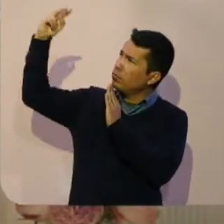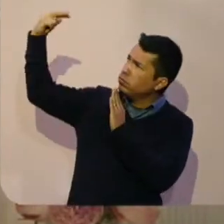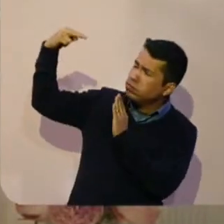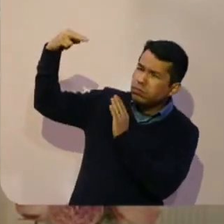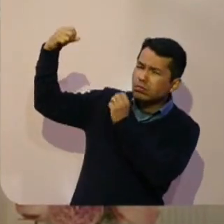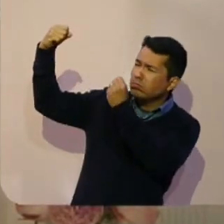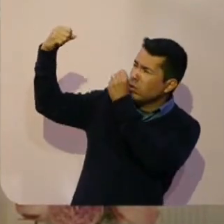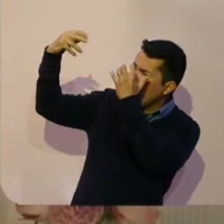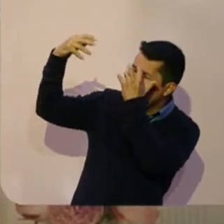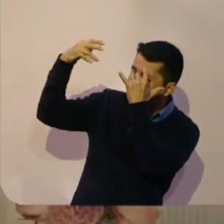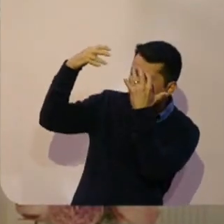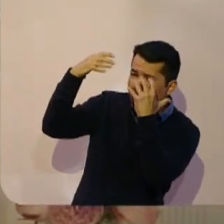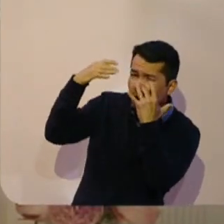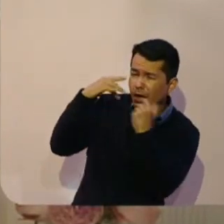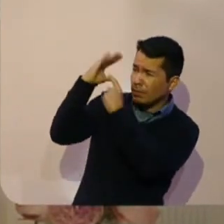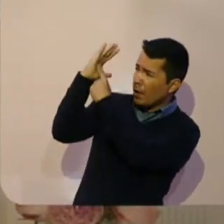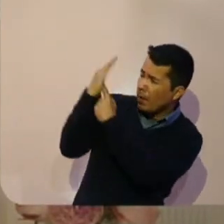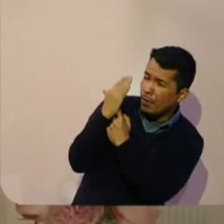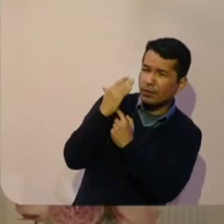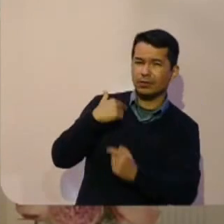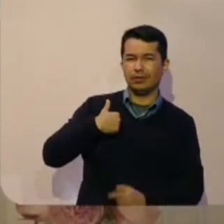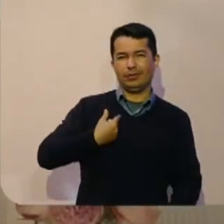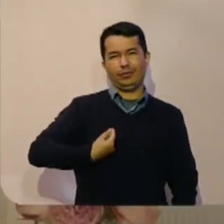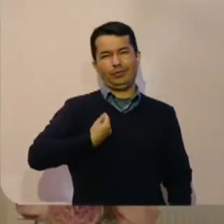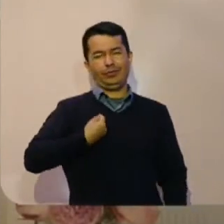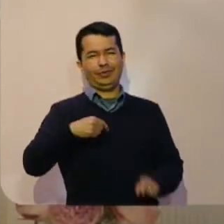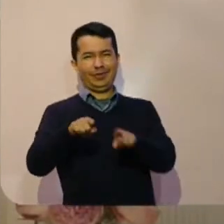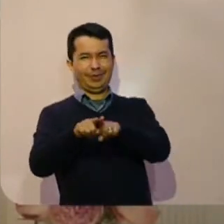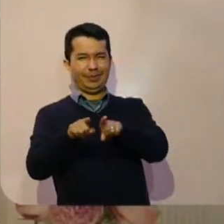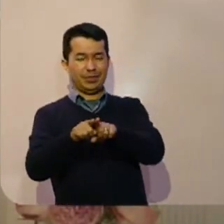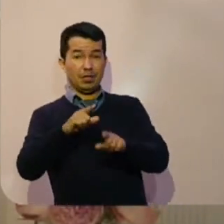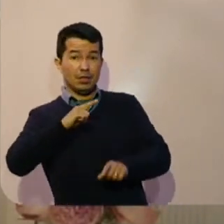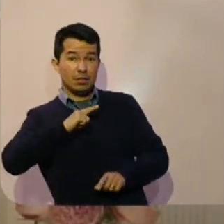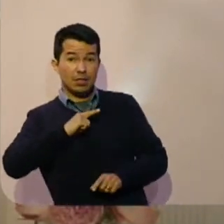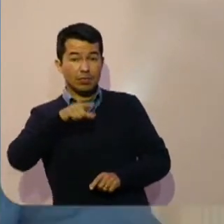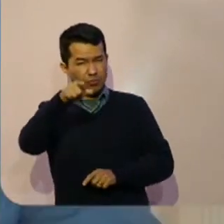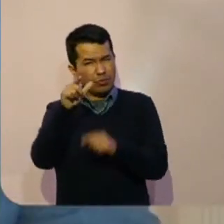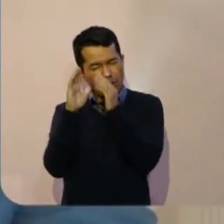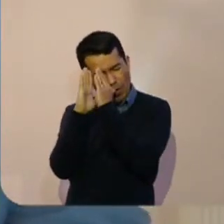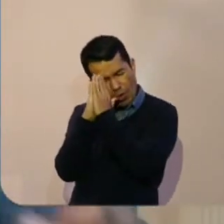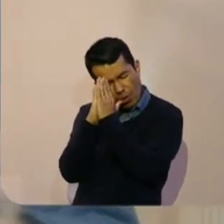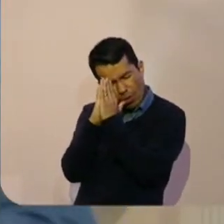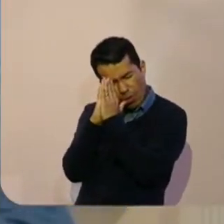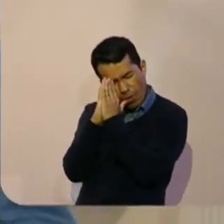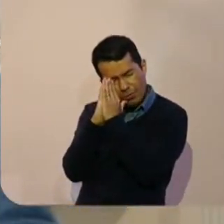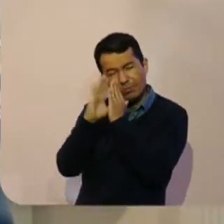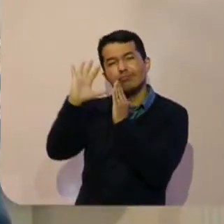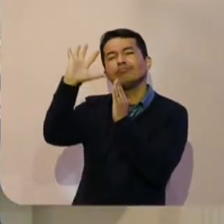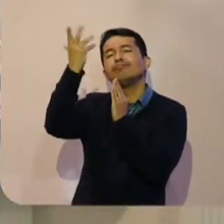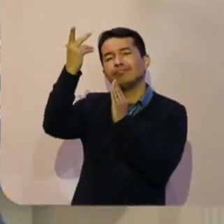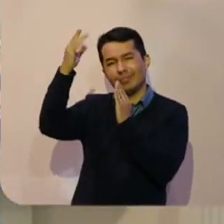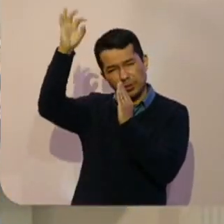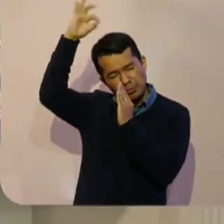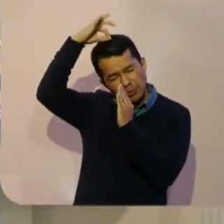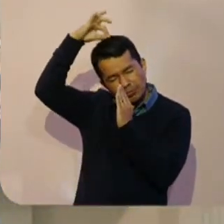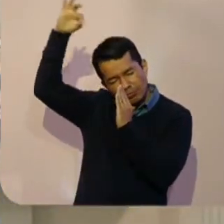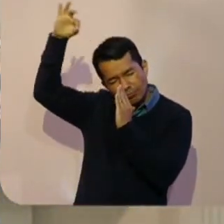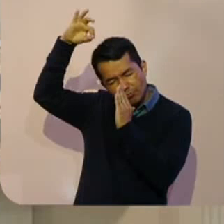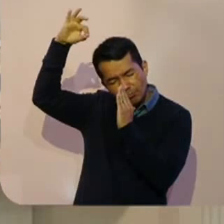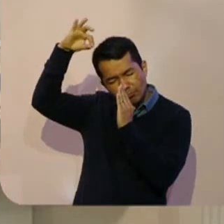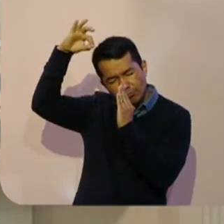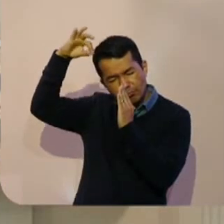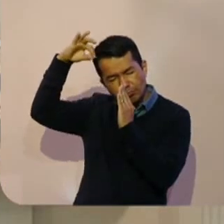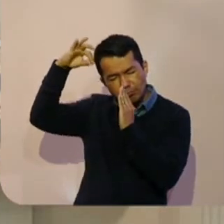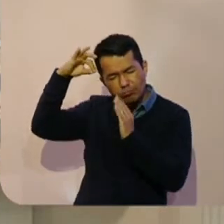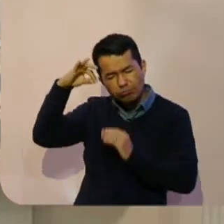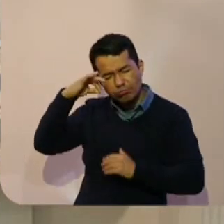da oração, o Espírito Santo nos visita. Eu quero dizer para você que em muitos momentos